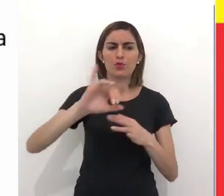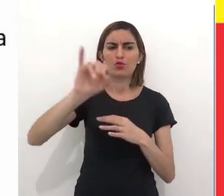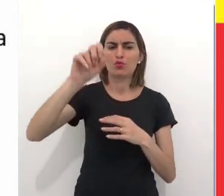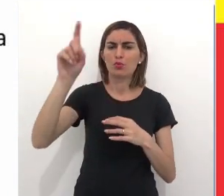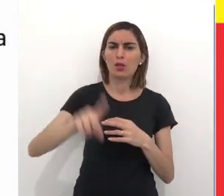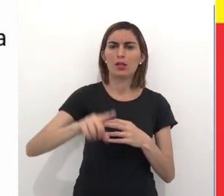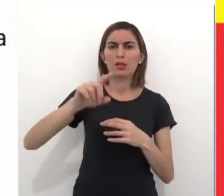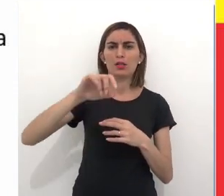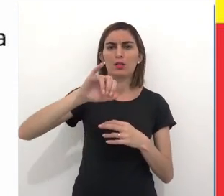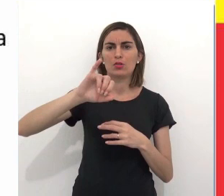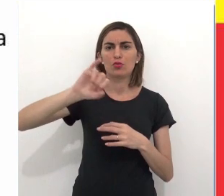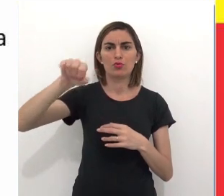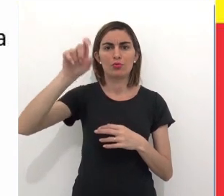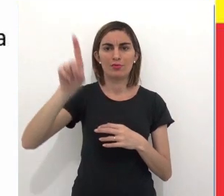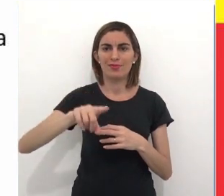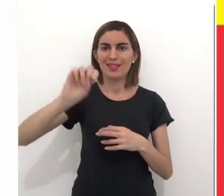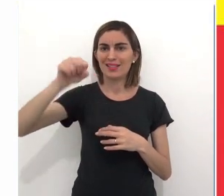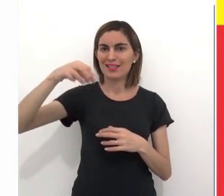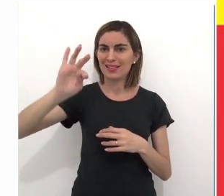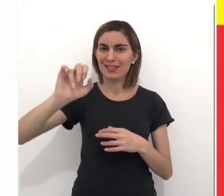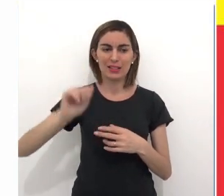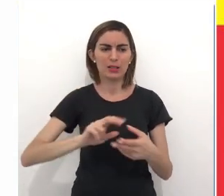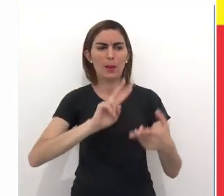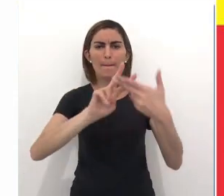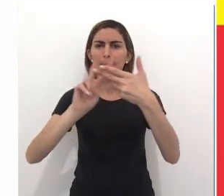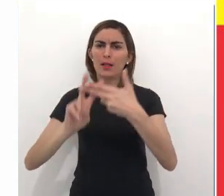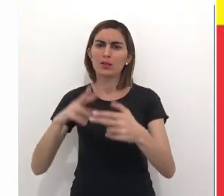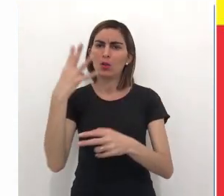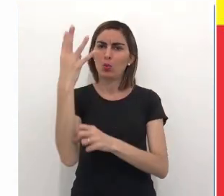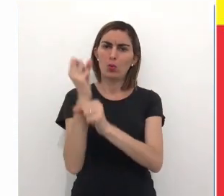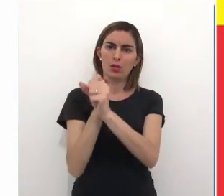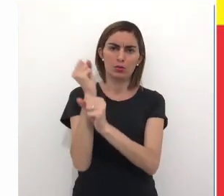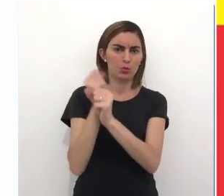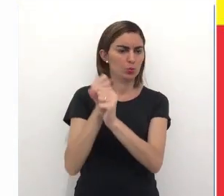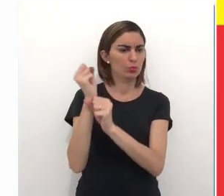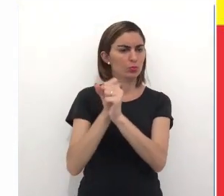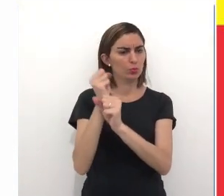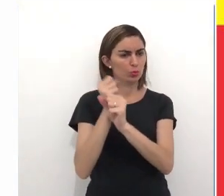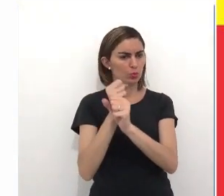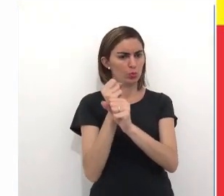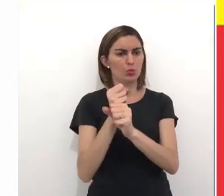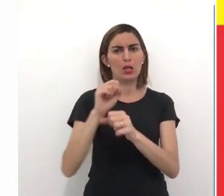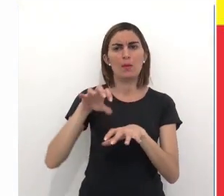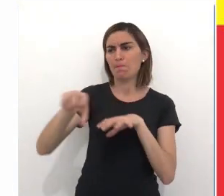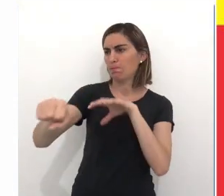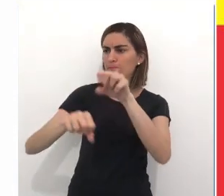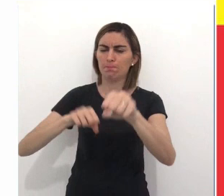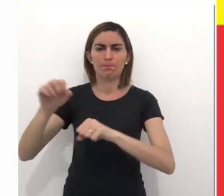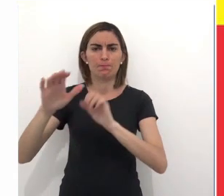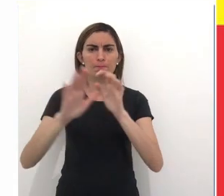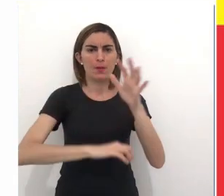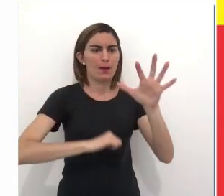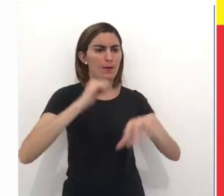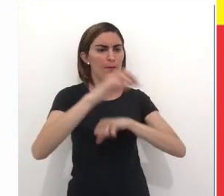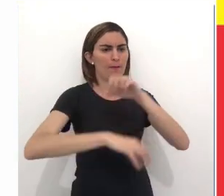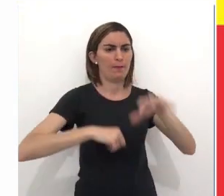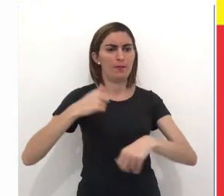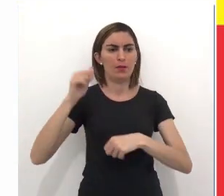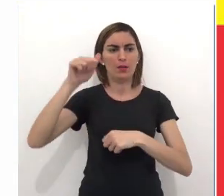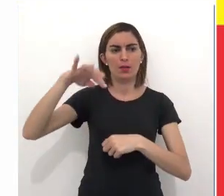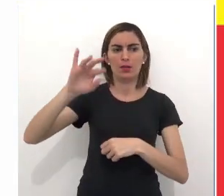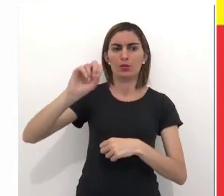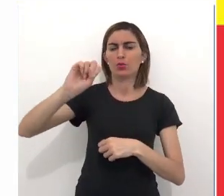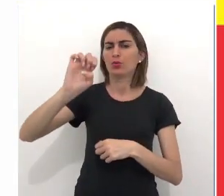Pamplona e Joaquim José de Santana. A prisão de 4 anos com multa pelos saques de Antônio